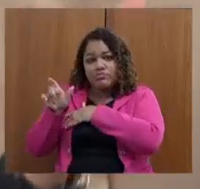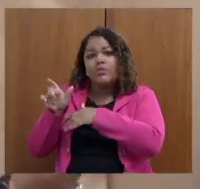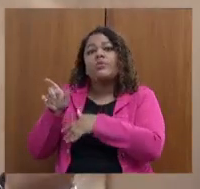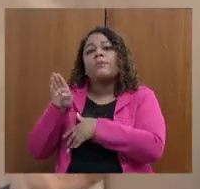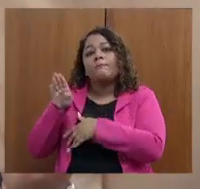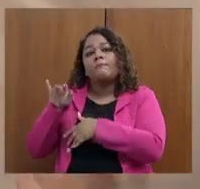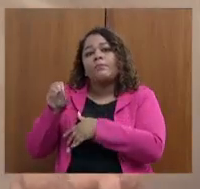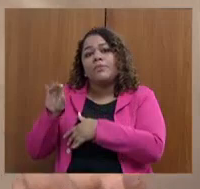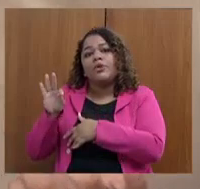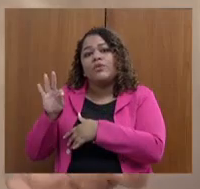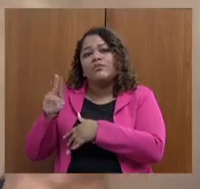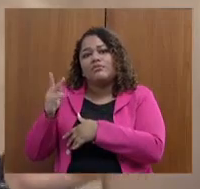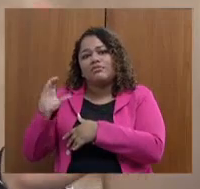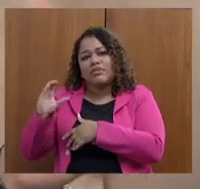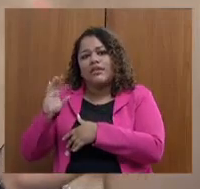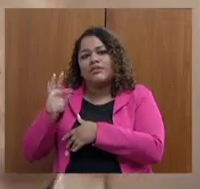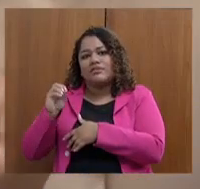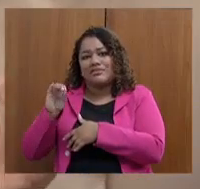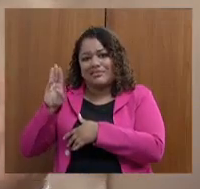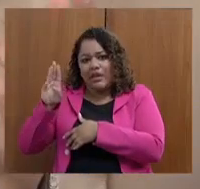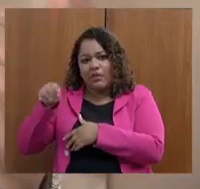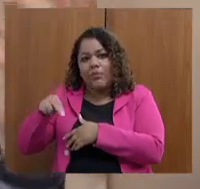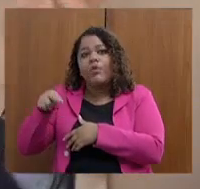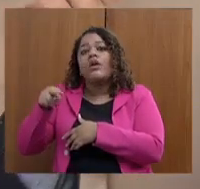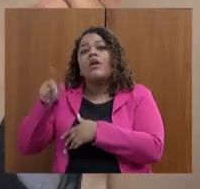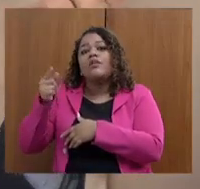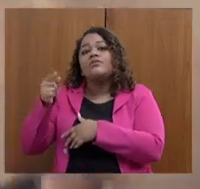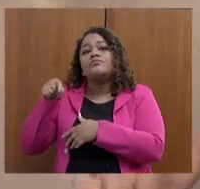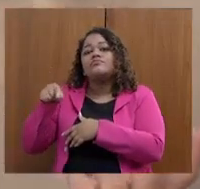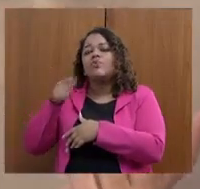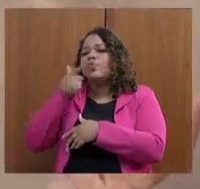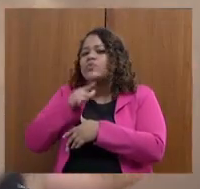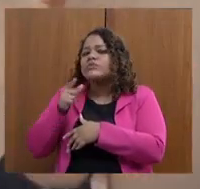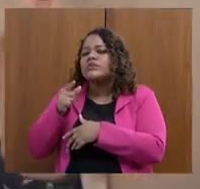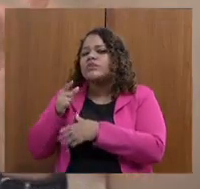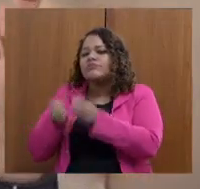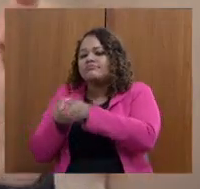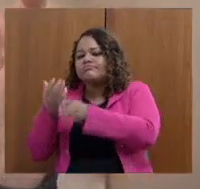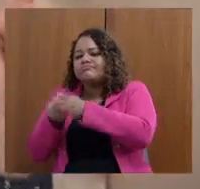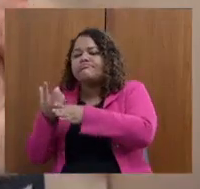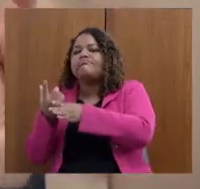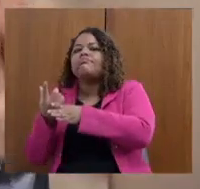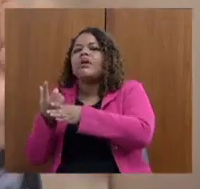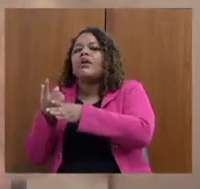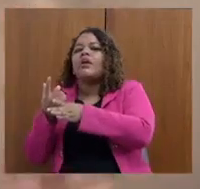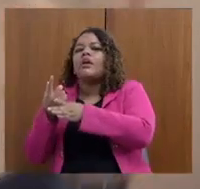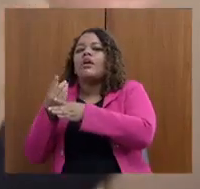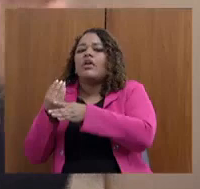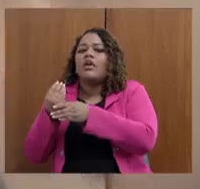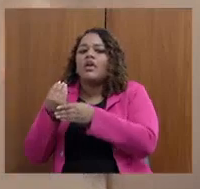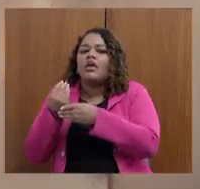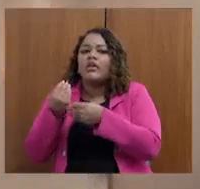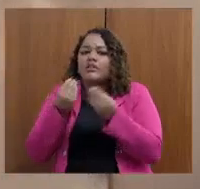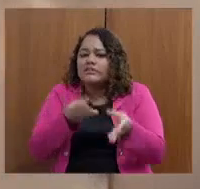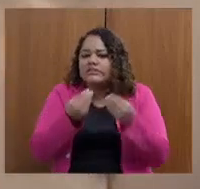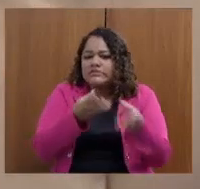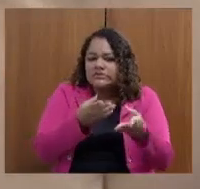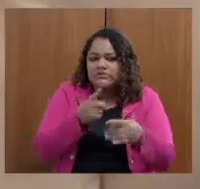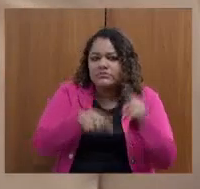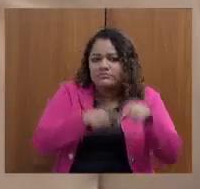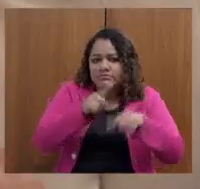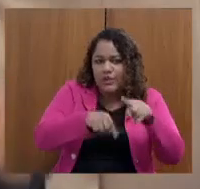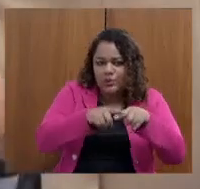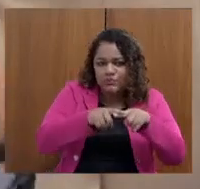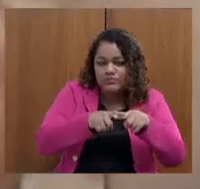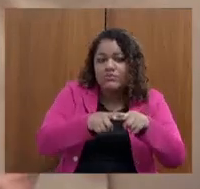voltados para o setor produtivo então de forma objetivo biotectar tá recebendo recurso do compete